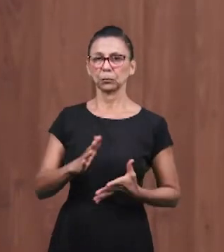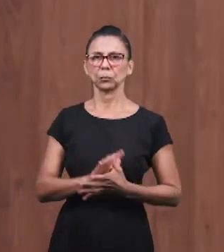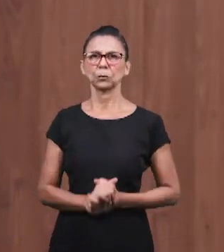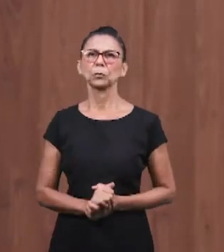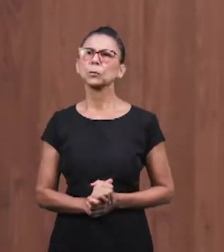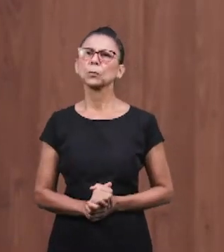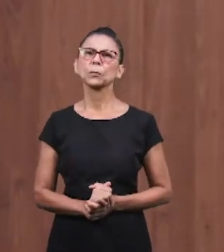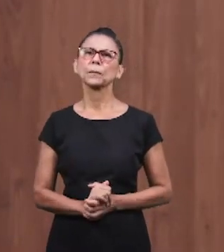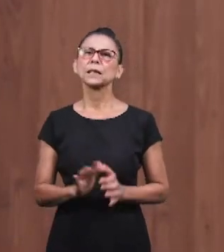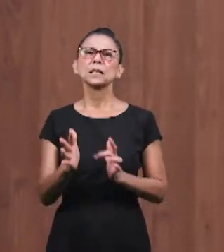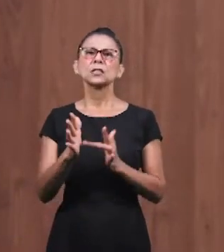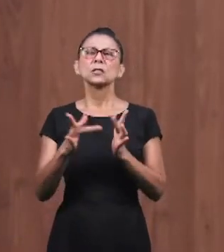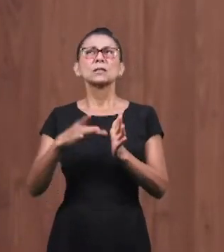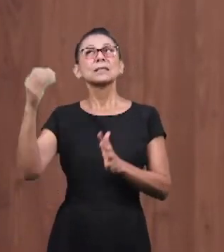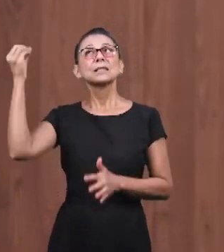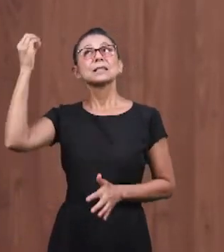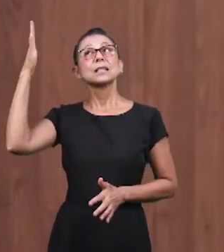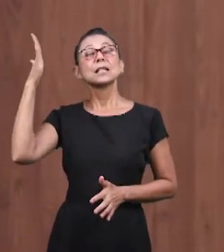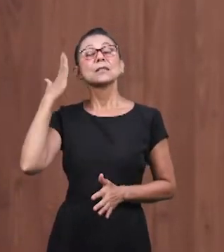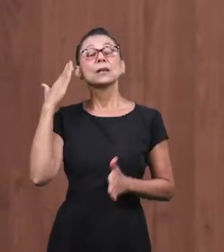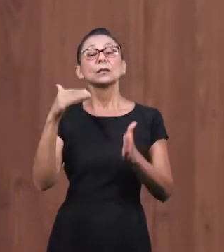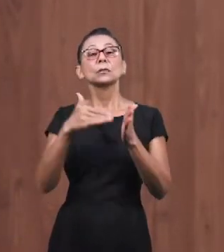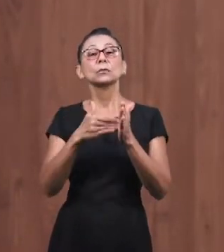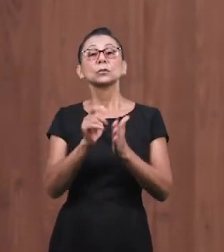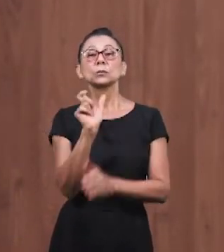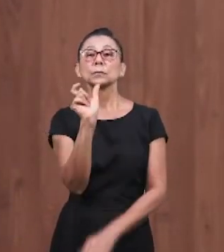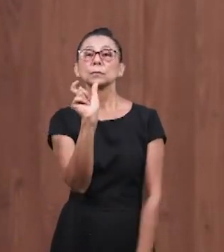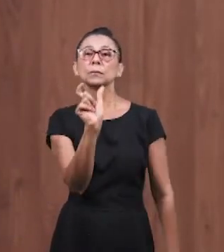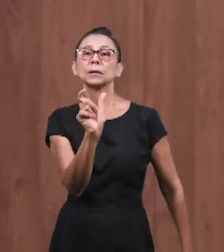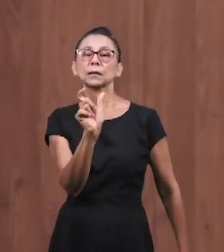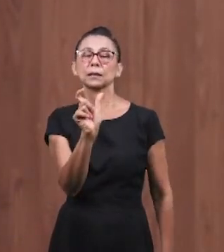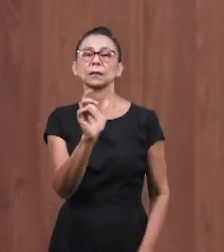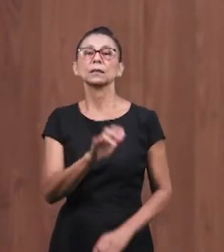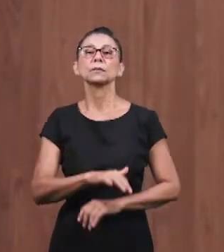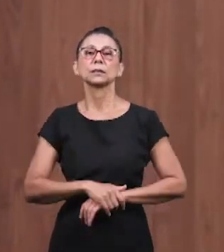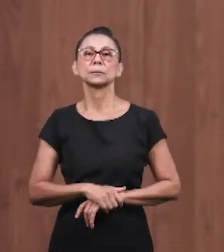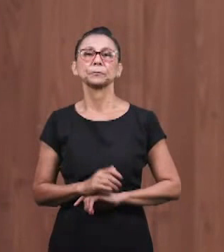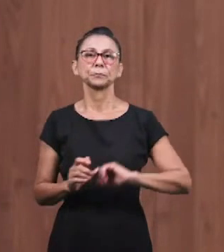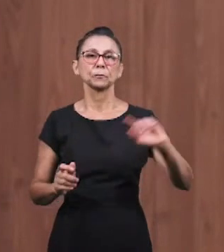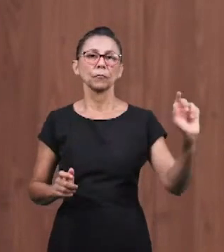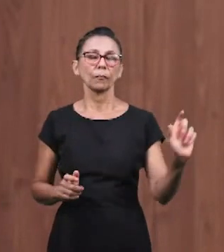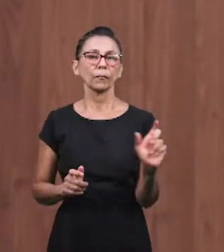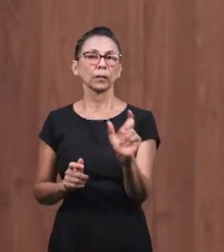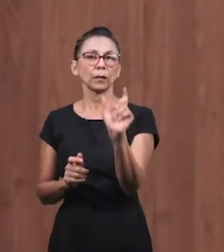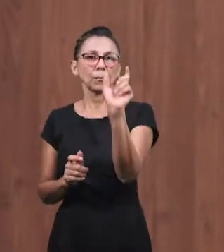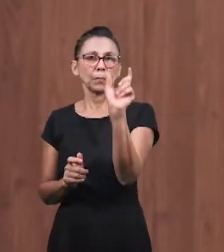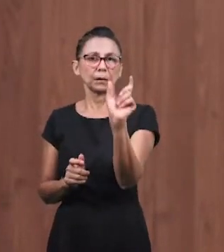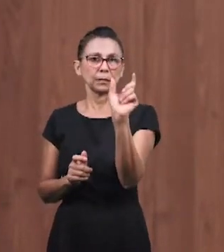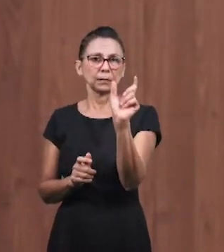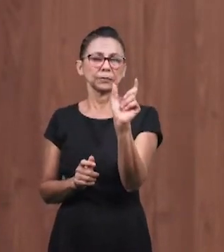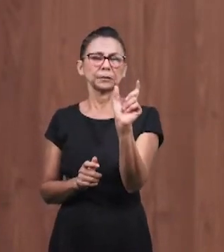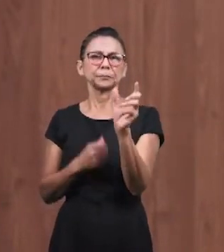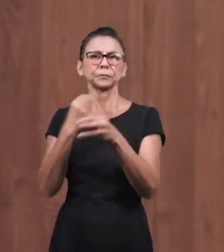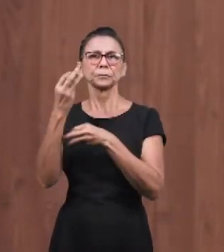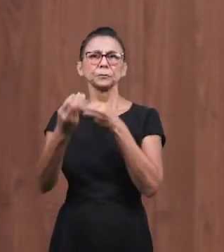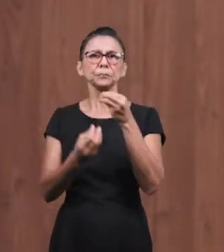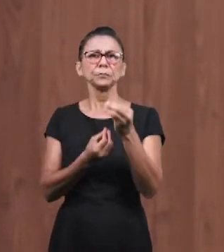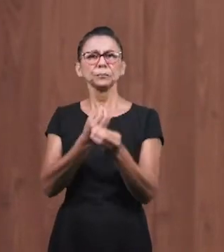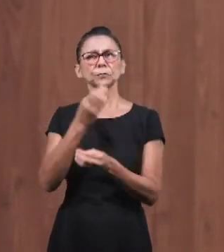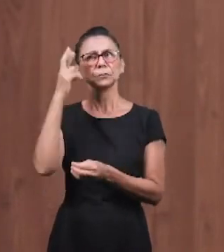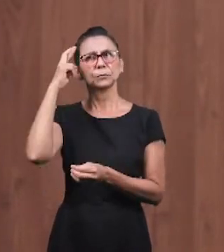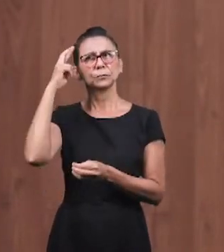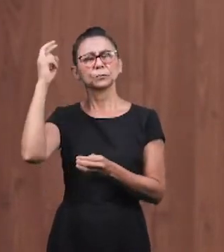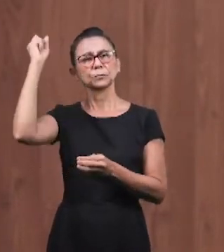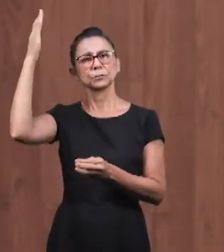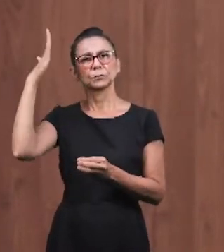se revelar, a última palavra. A última palavra ali do Senhor Jesus, conforme a pergunta, né? Como Jesus se